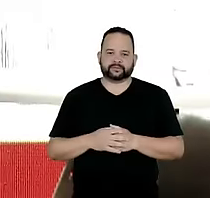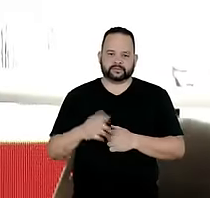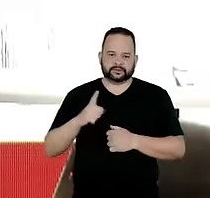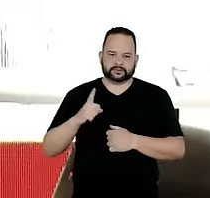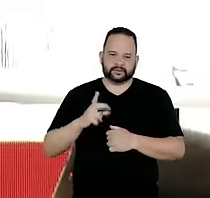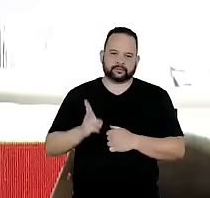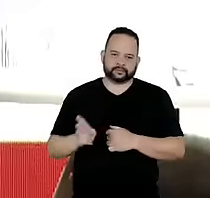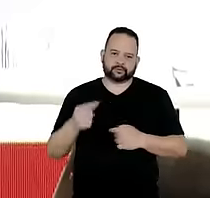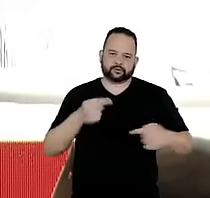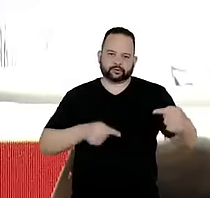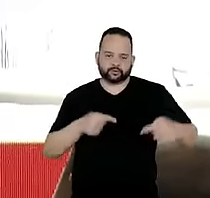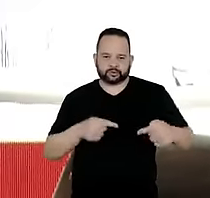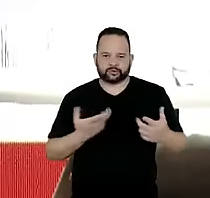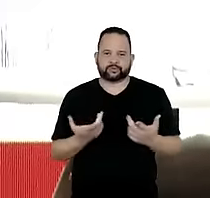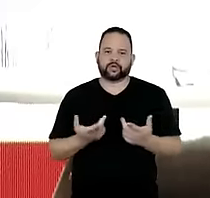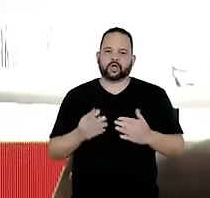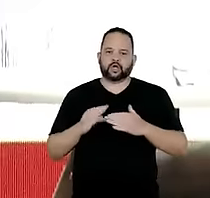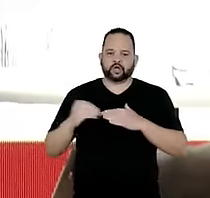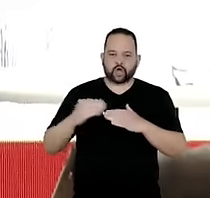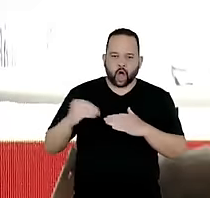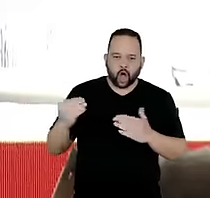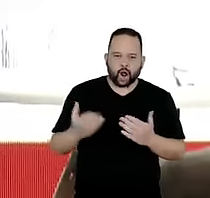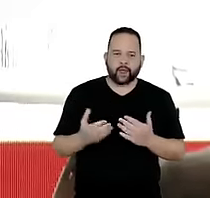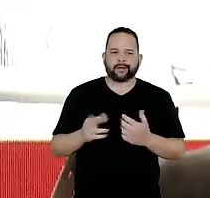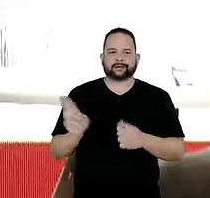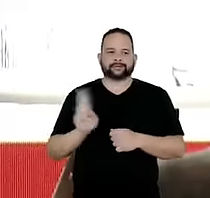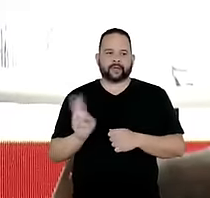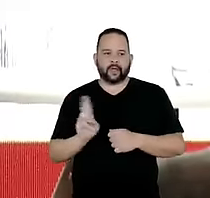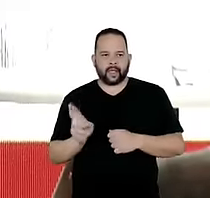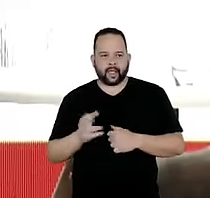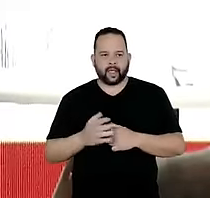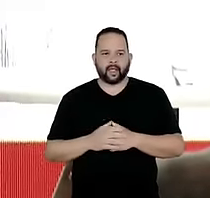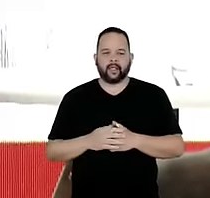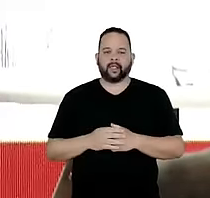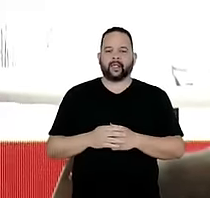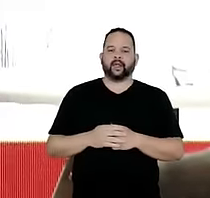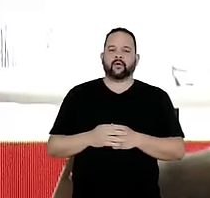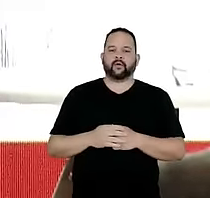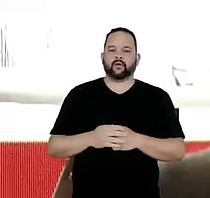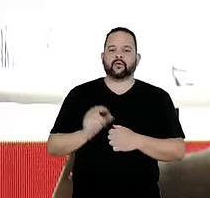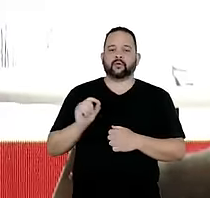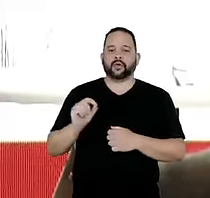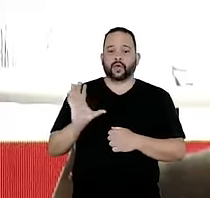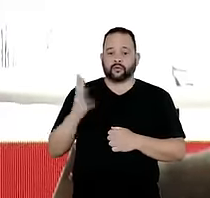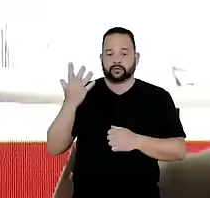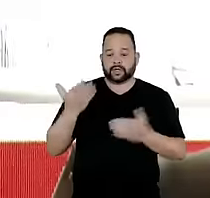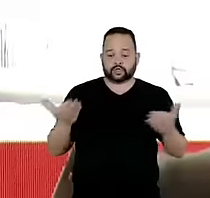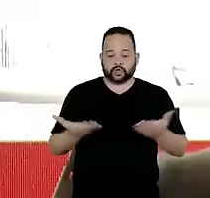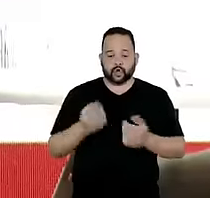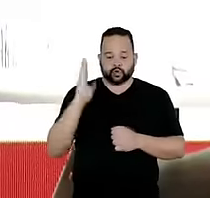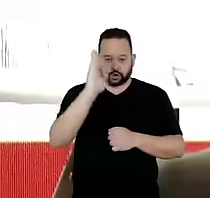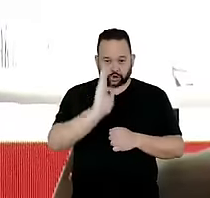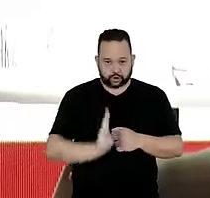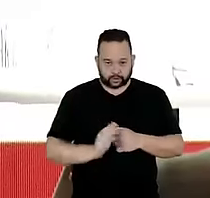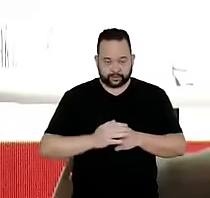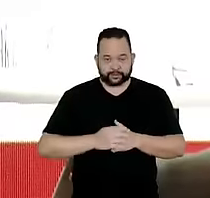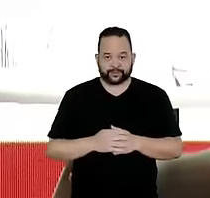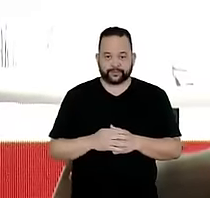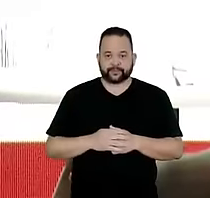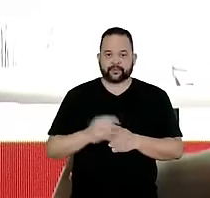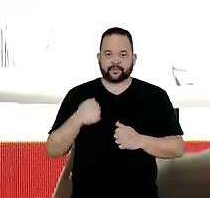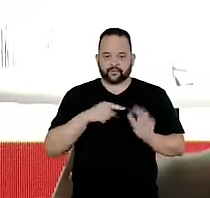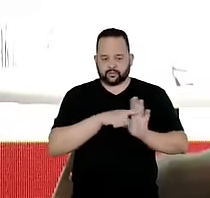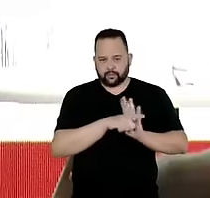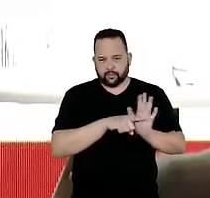diversificar em Reais nos ativos no exterior trazer um pouco paraa realidade Qual que é a realidade de Brasil hoje né Eh fiz um levantamento recente lá na